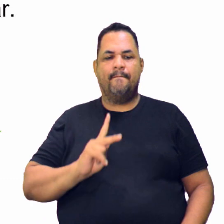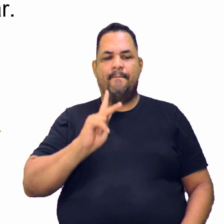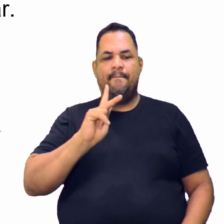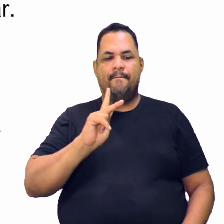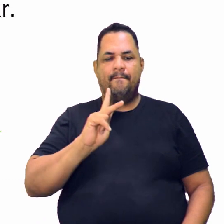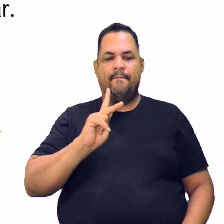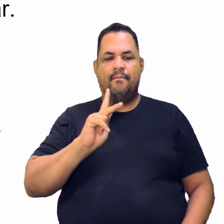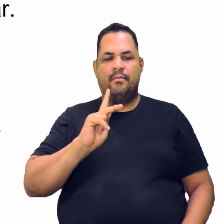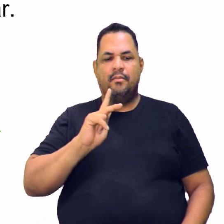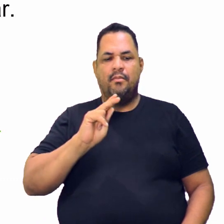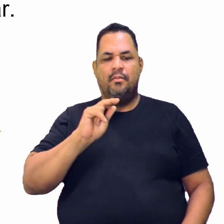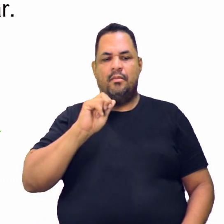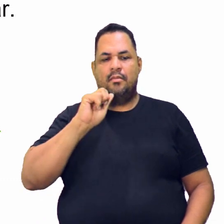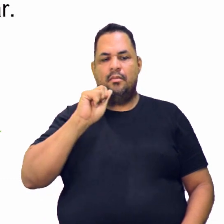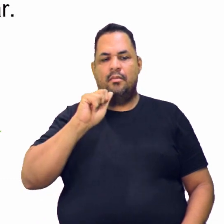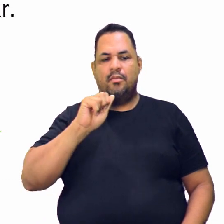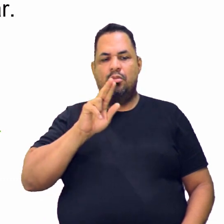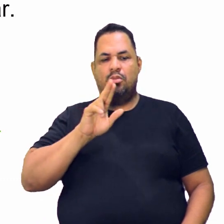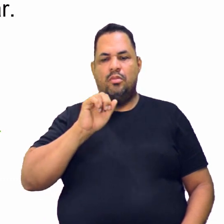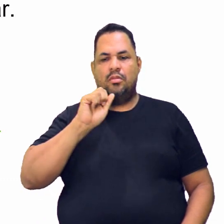Cauã.